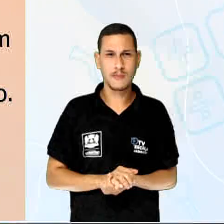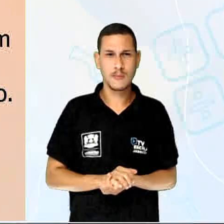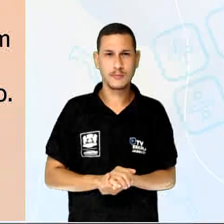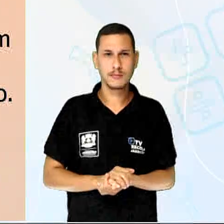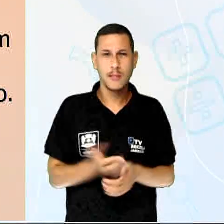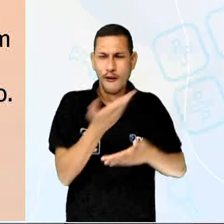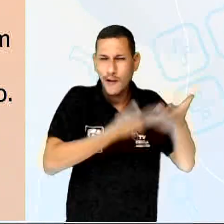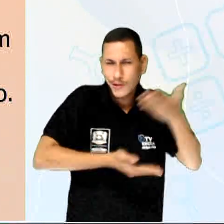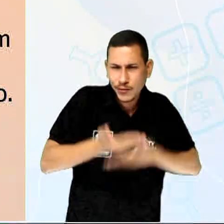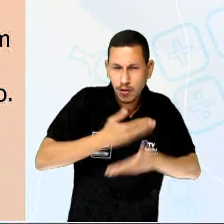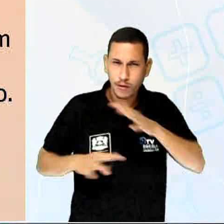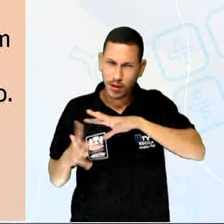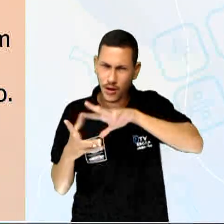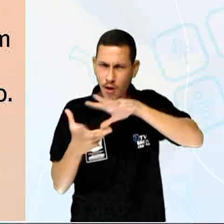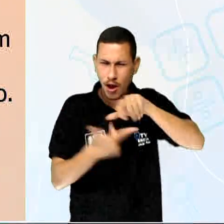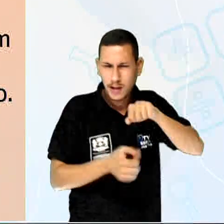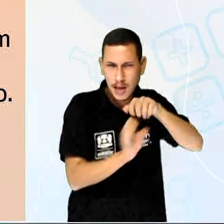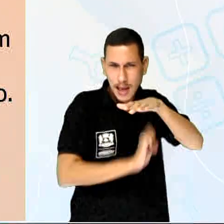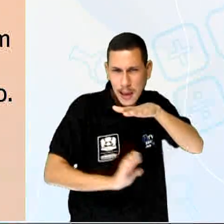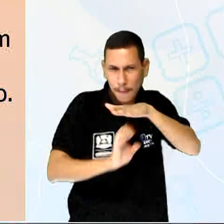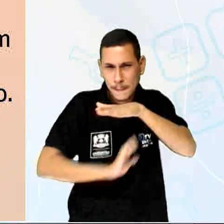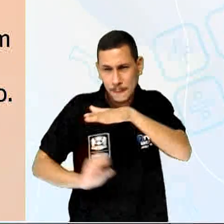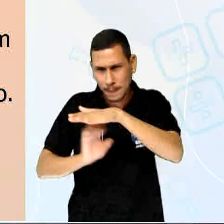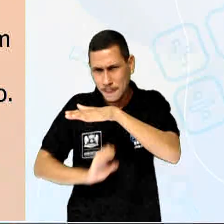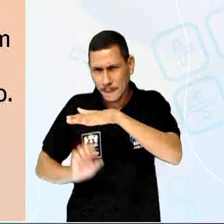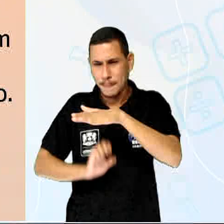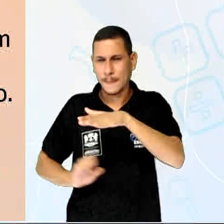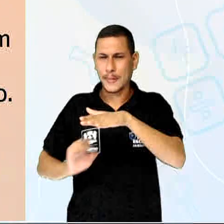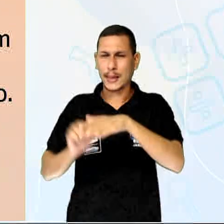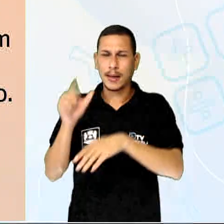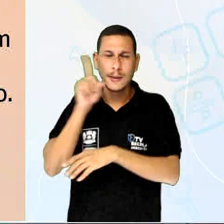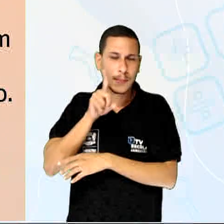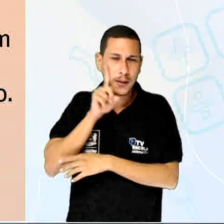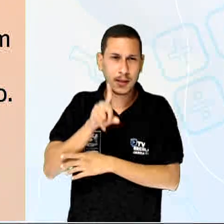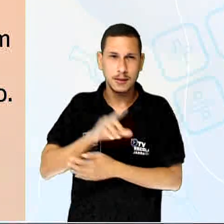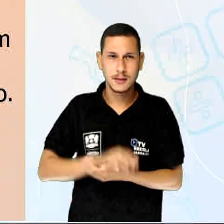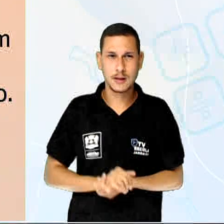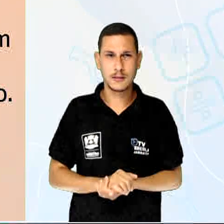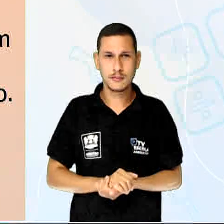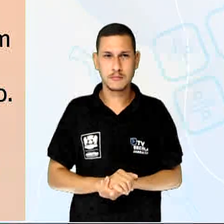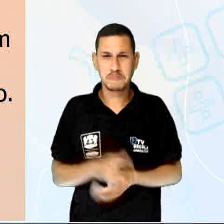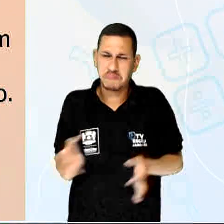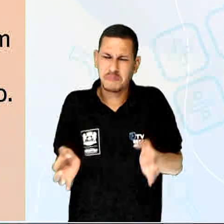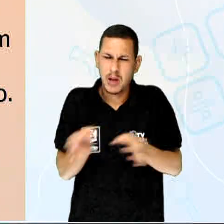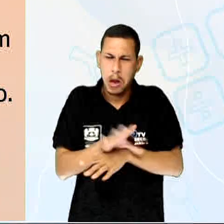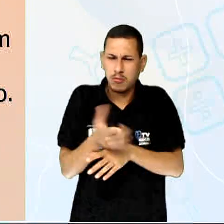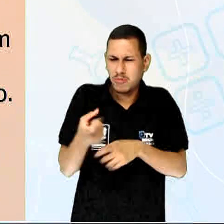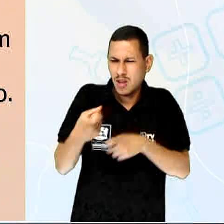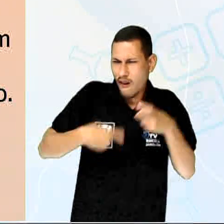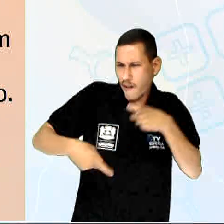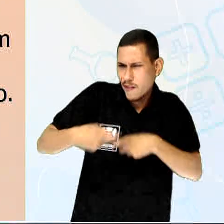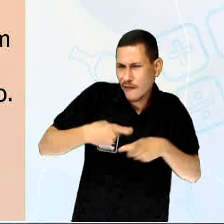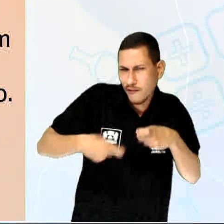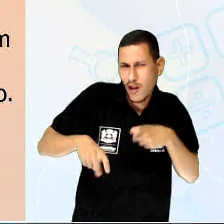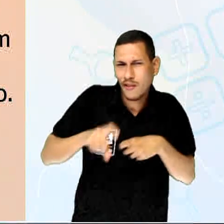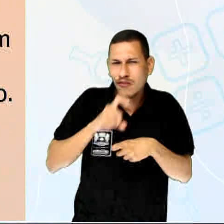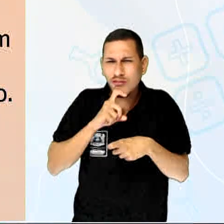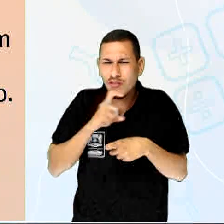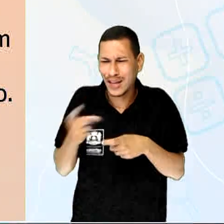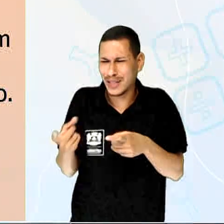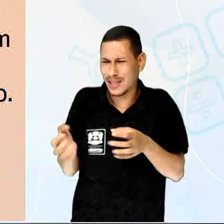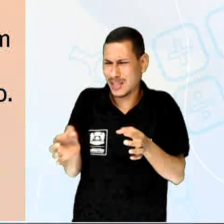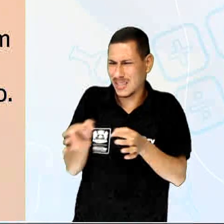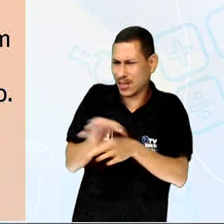Relações internacionais multinacionais norte-americanas. Então, depois de encerrada a Guerra Fria, com o desmoronamento do